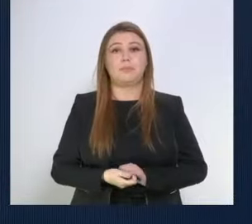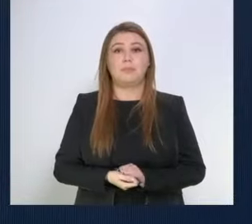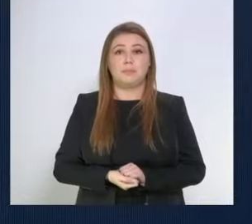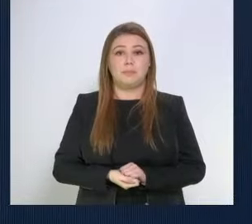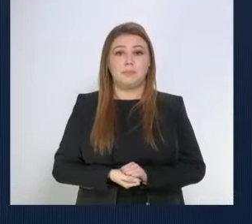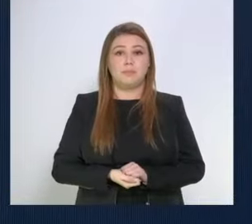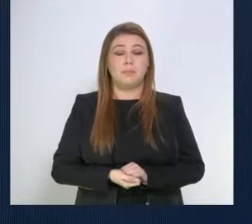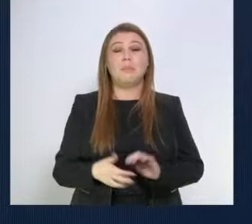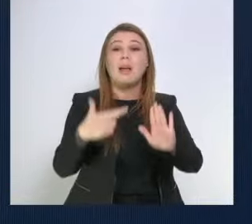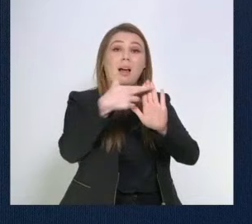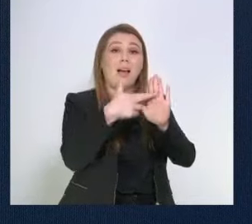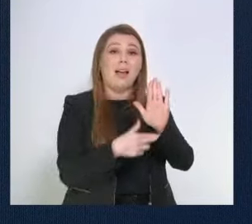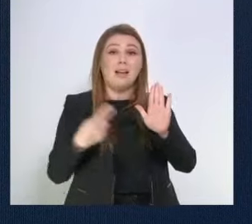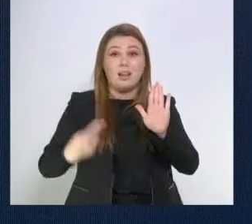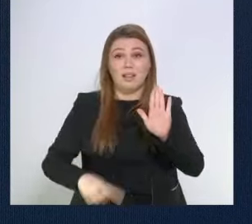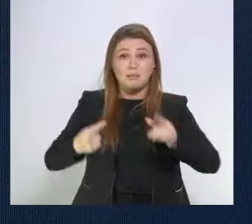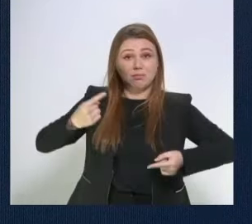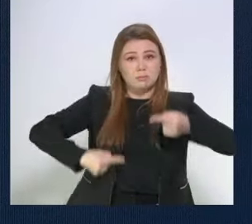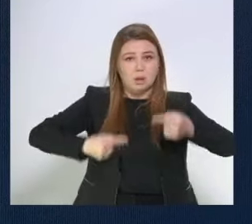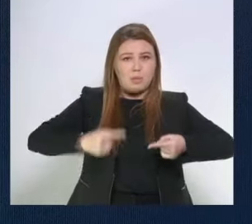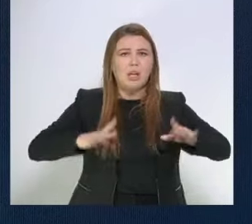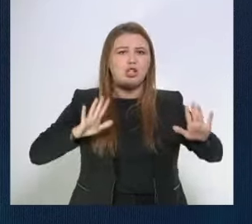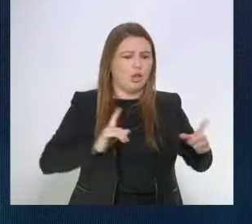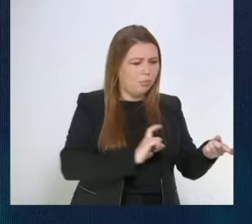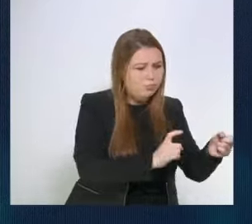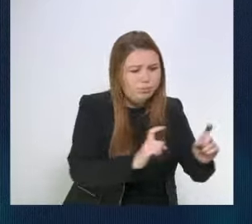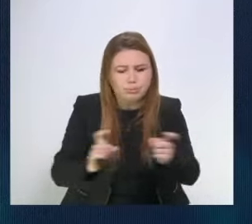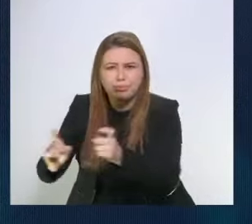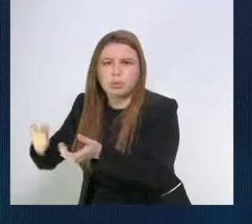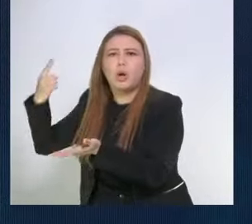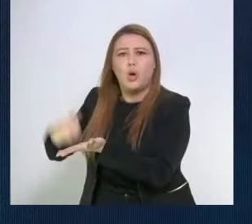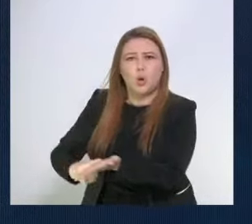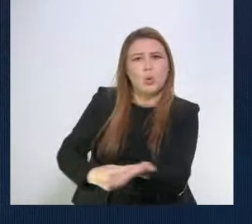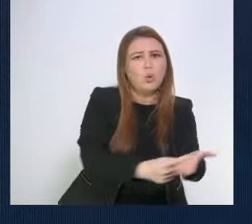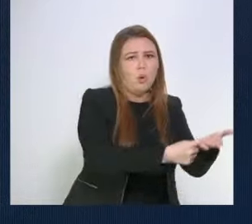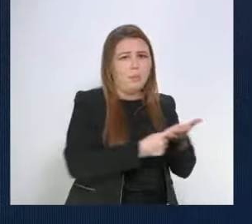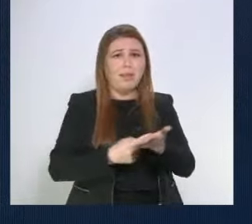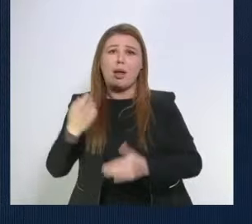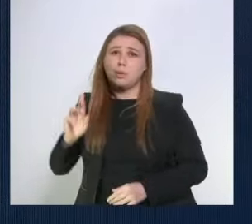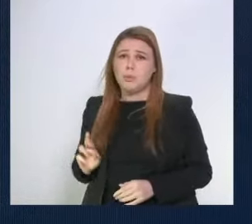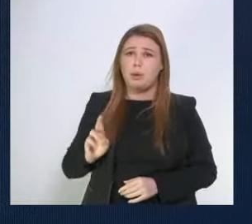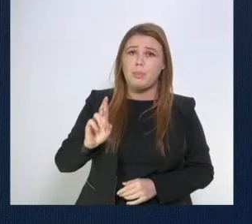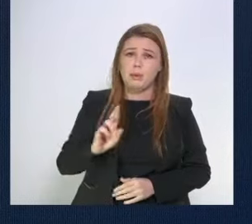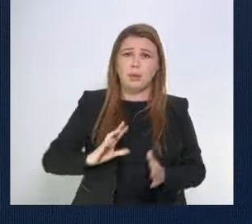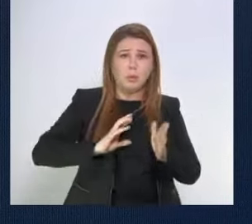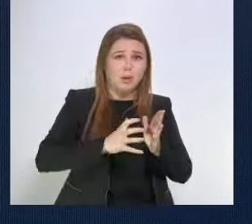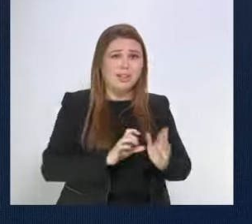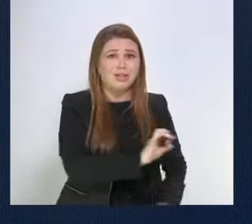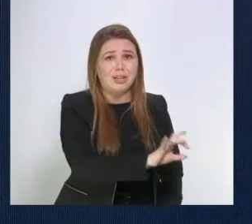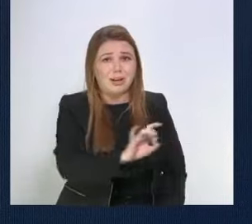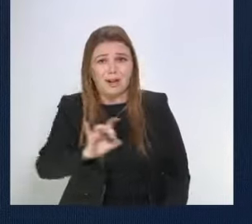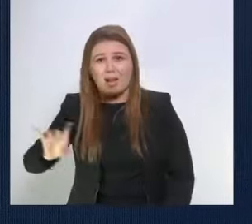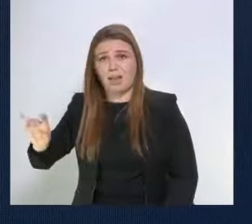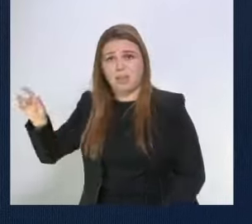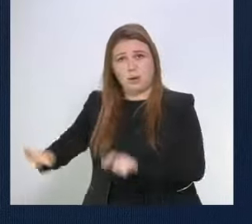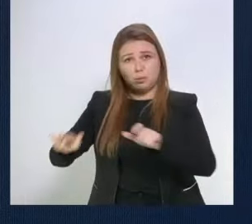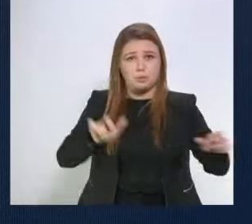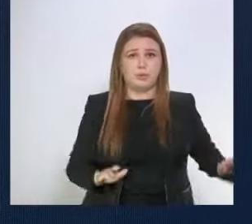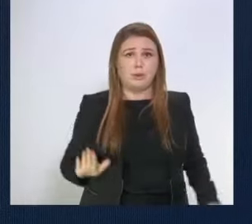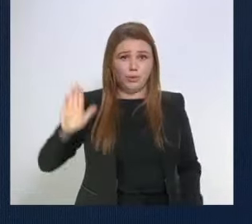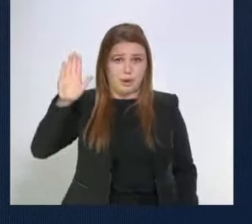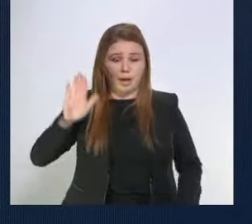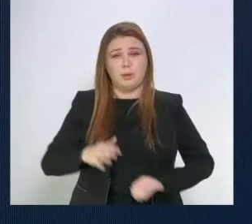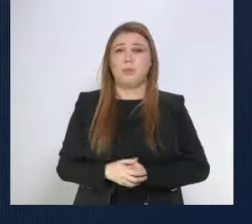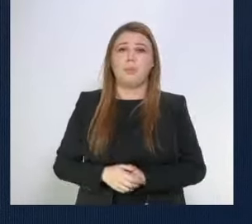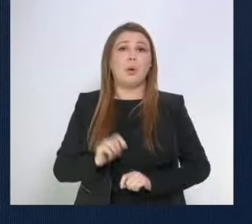As regras deste debate foram acordadas previamente junto aos representantes dos partidos de cada um dos candidatos. Serão,